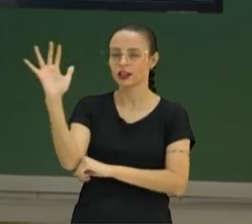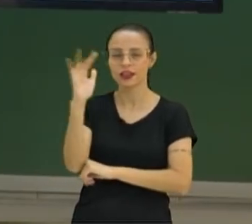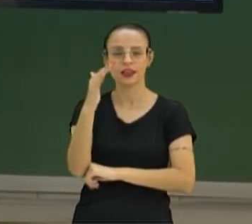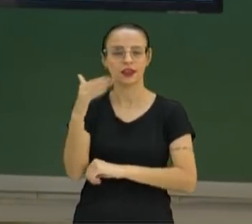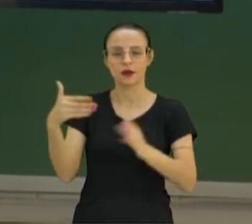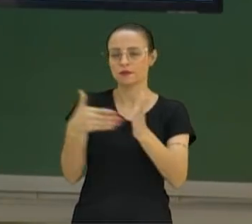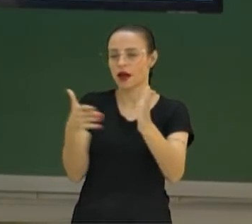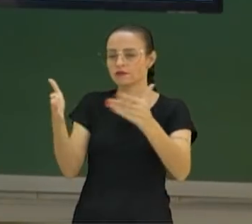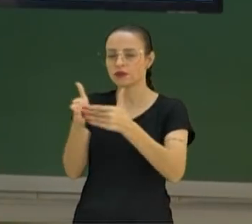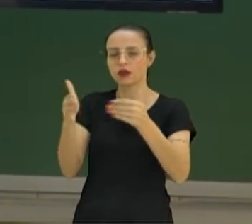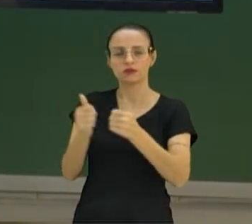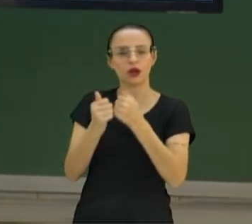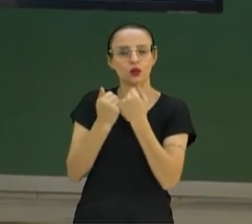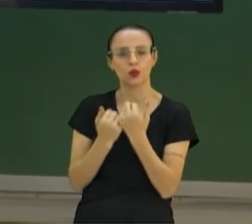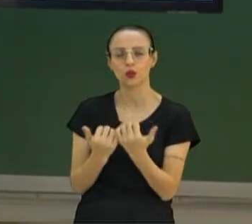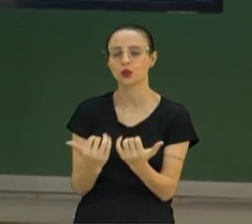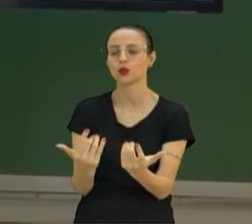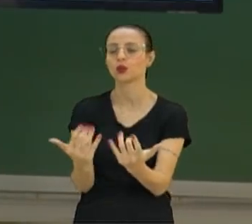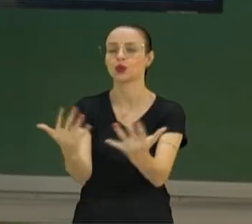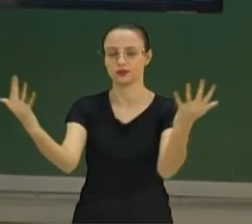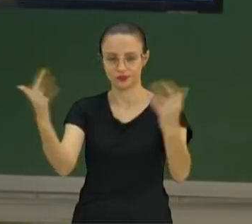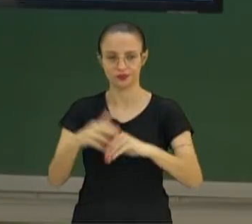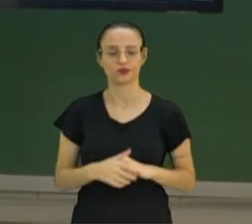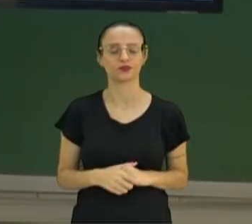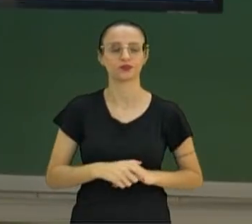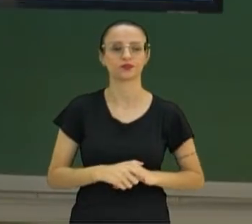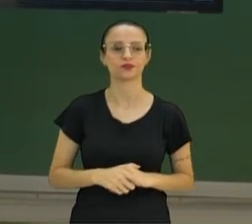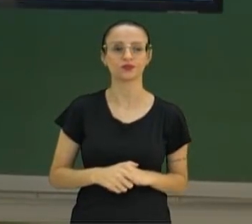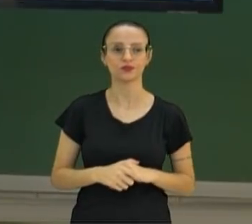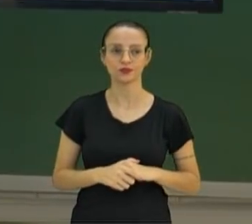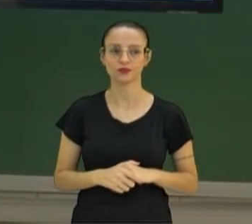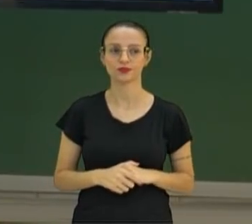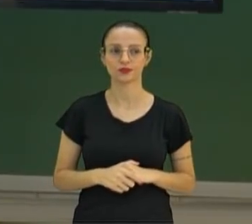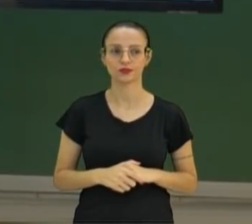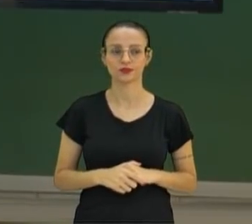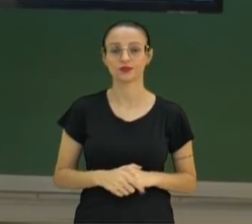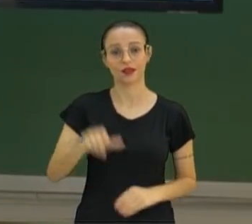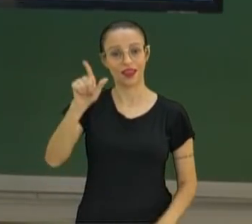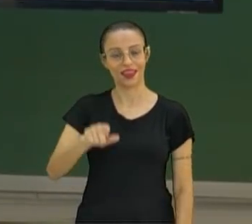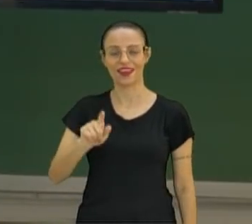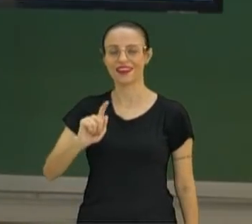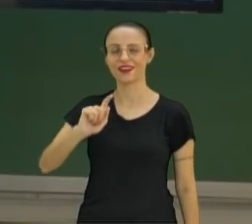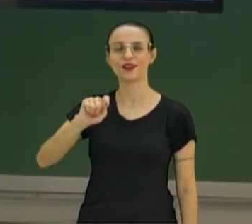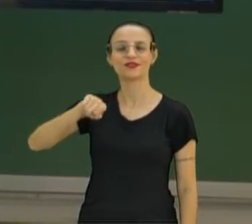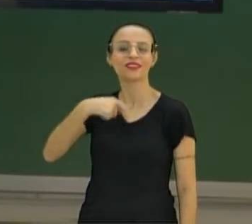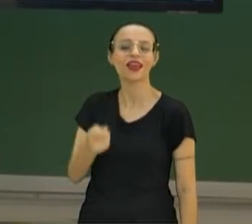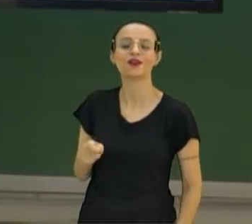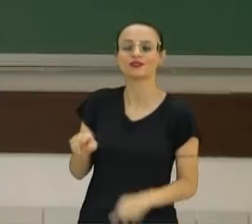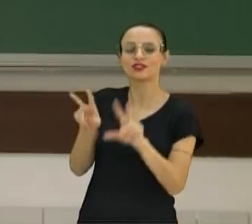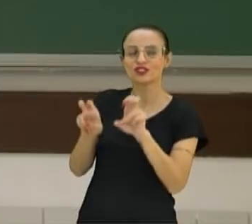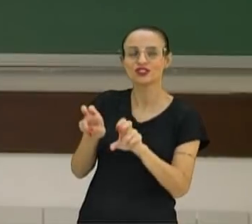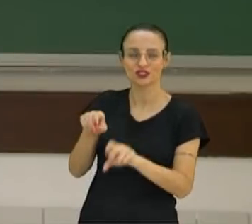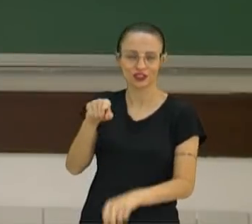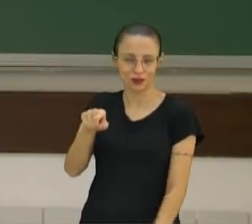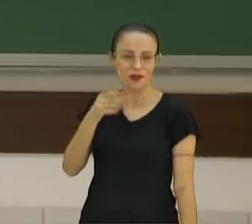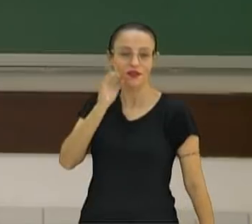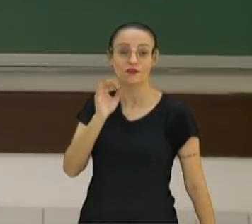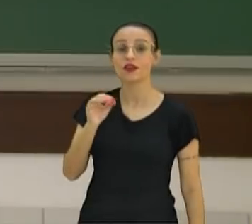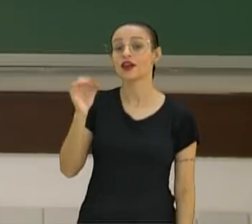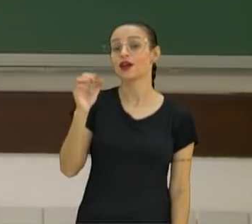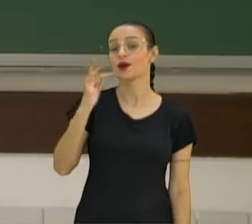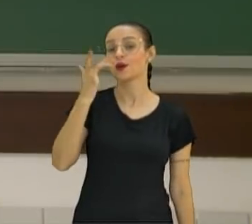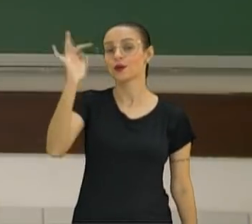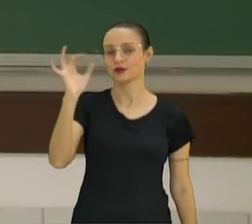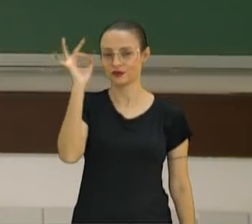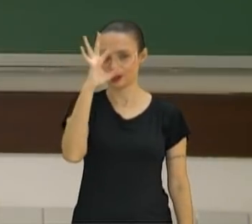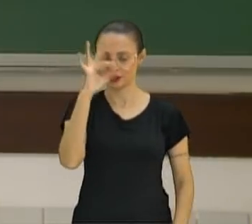fronteiras abertas para expandir as suas fronteiras. Daí é chamado de Ouro Verde, né? Trago essa tabela aqui, gente, bem interessante